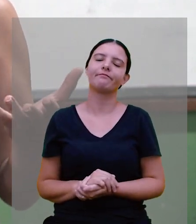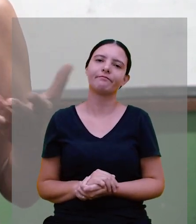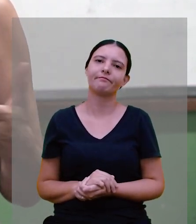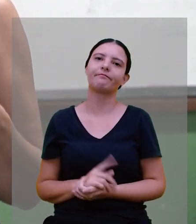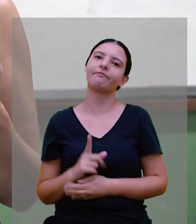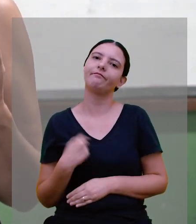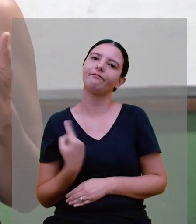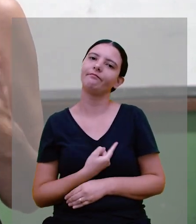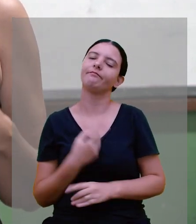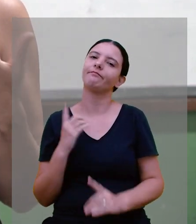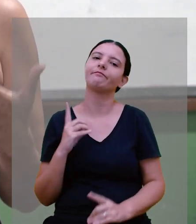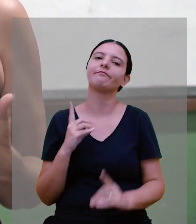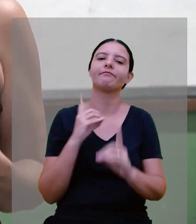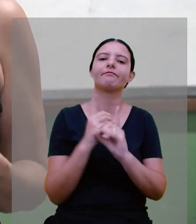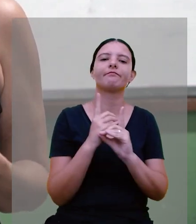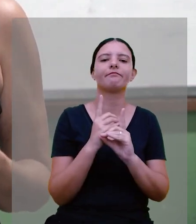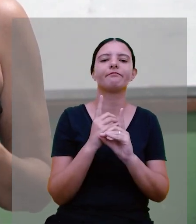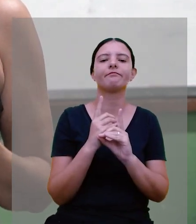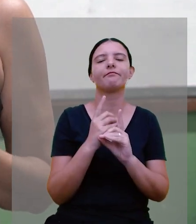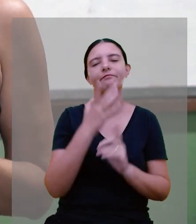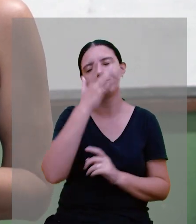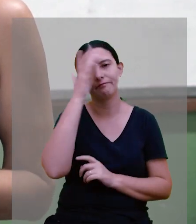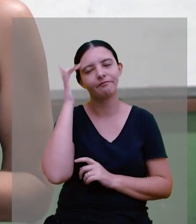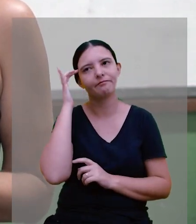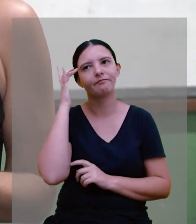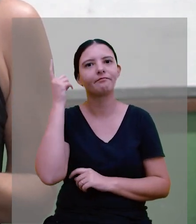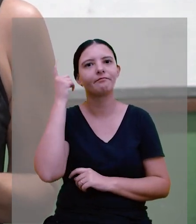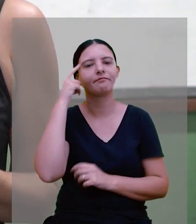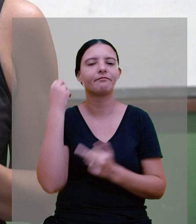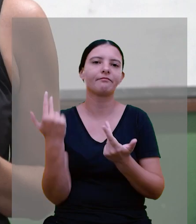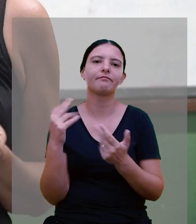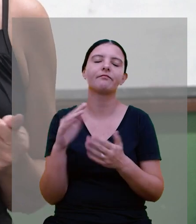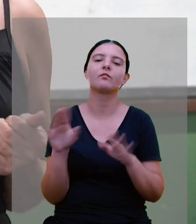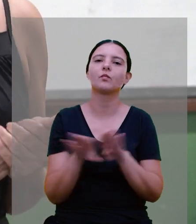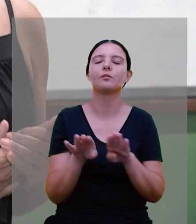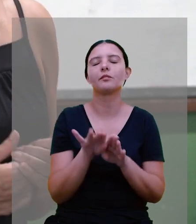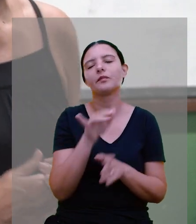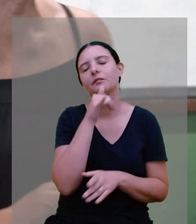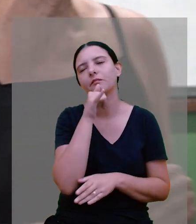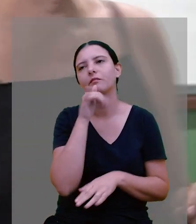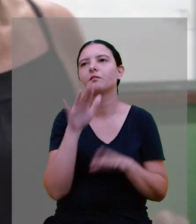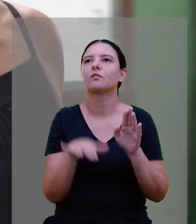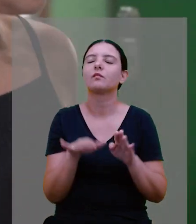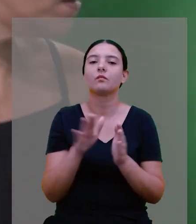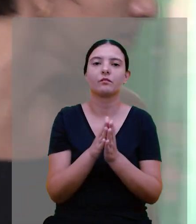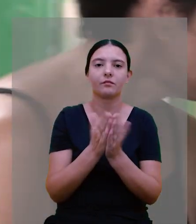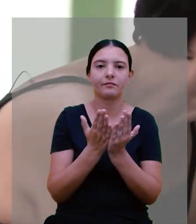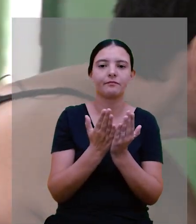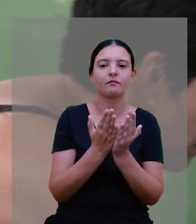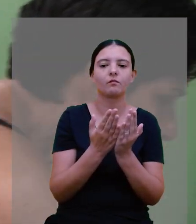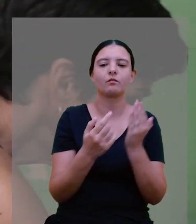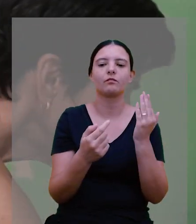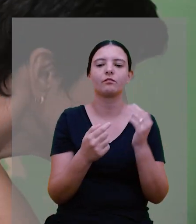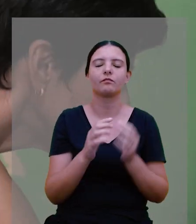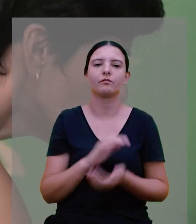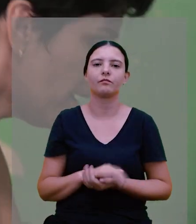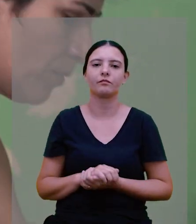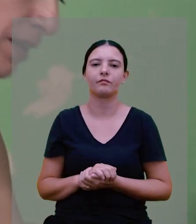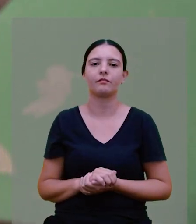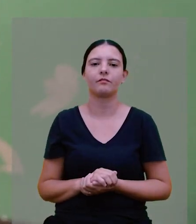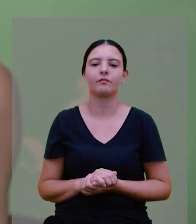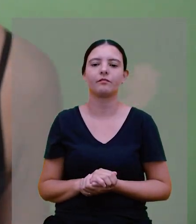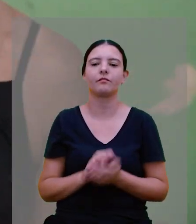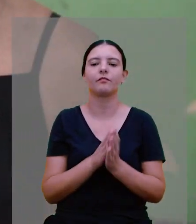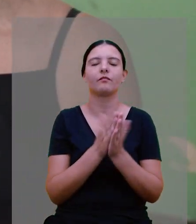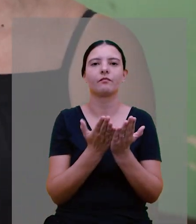a gente vai encontrar em personagens. E tem certas coisas, por exemplo, esse livro aqui é